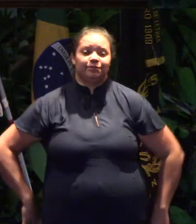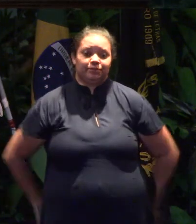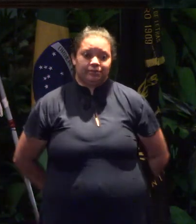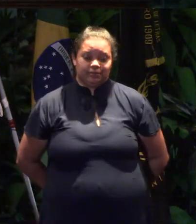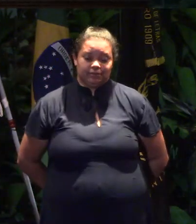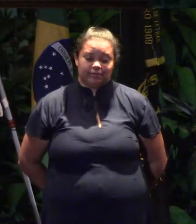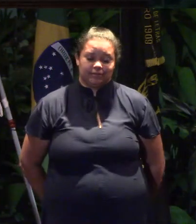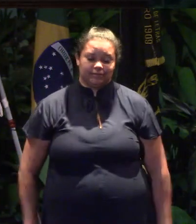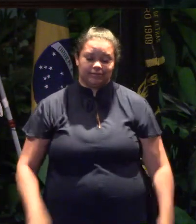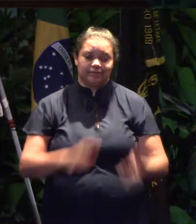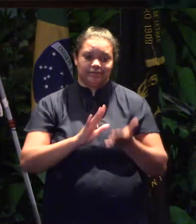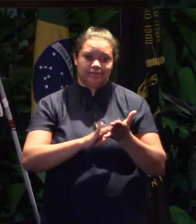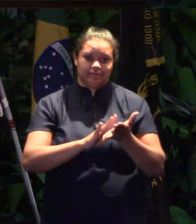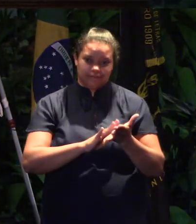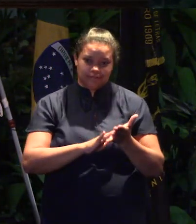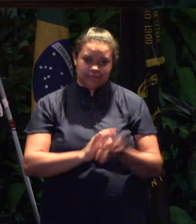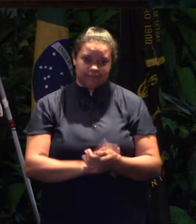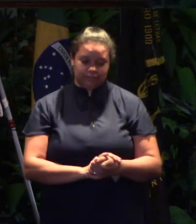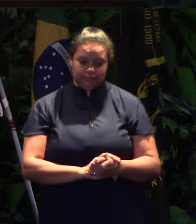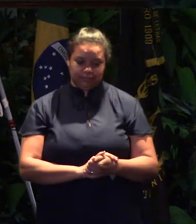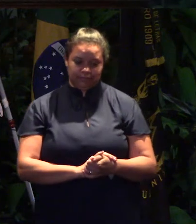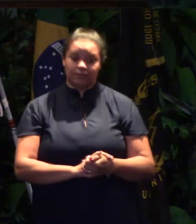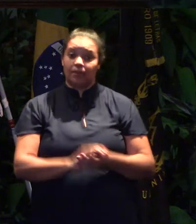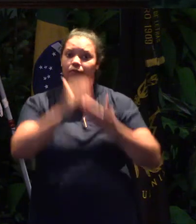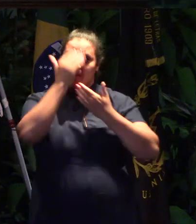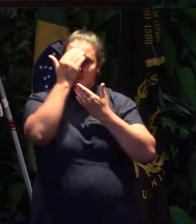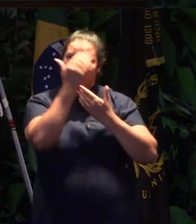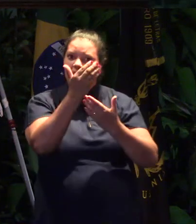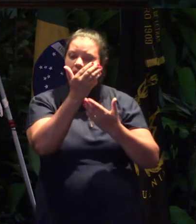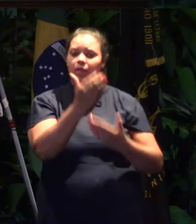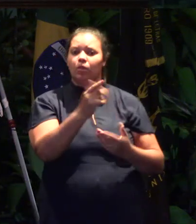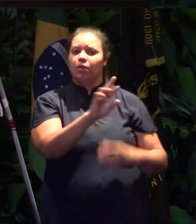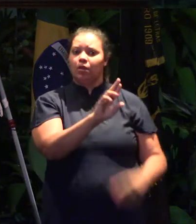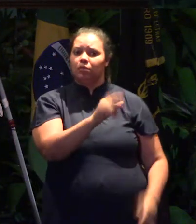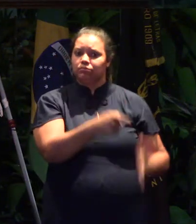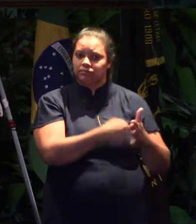Mas parabéns, mais uma vez. Um prazer estar aqui. Obrigado. Não, eu acho que isso é ótimo.